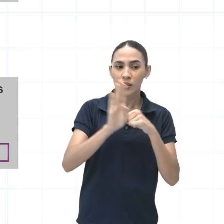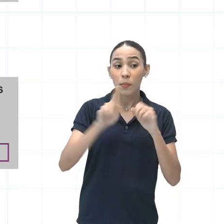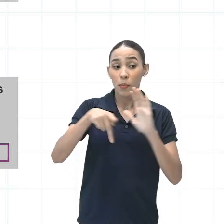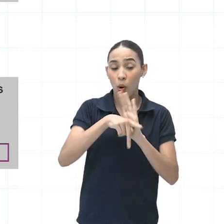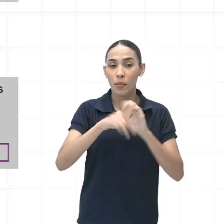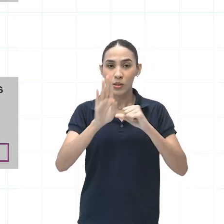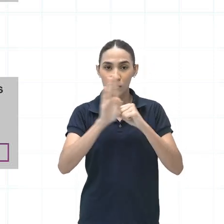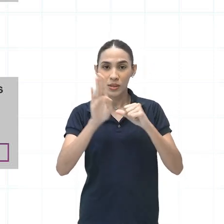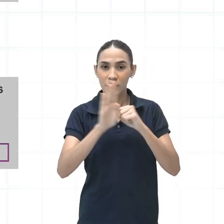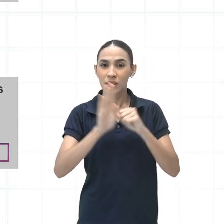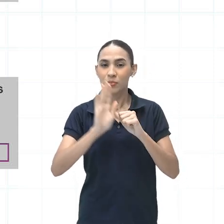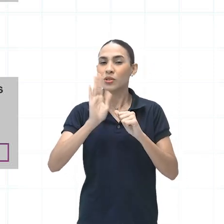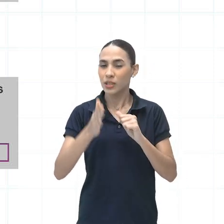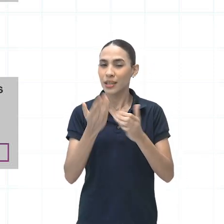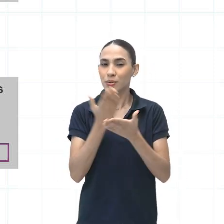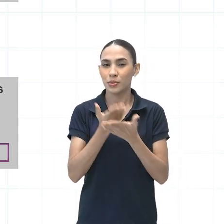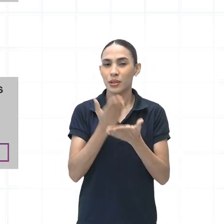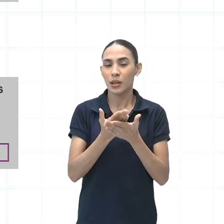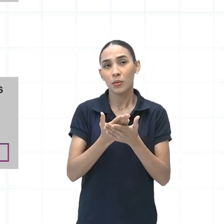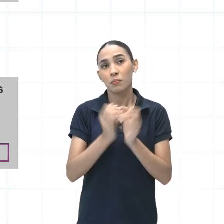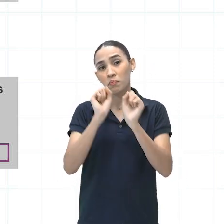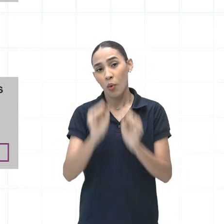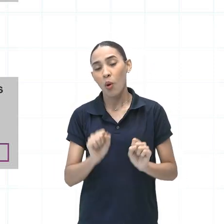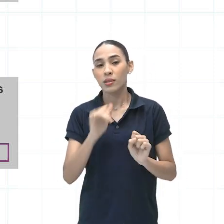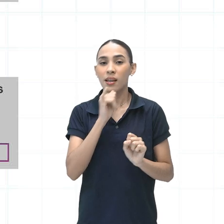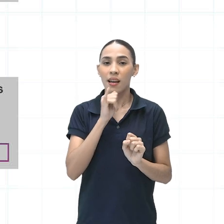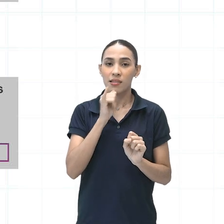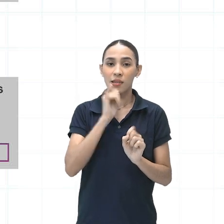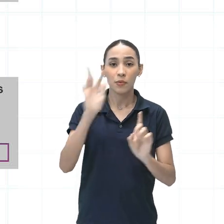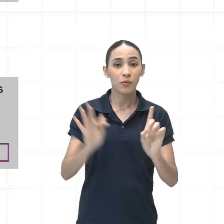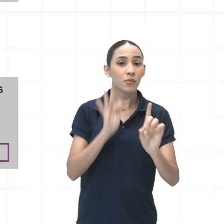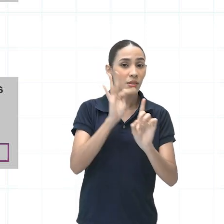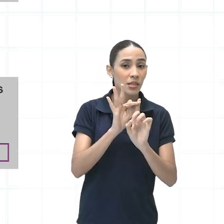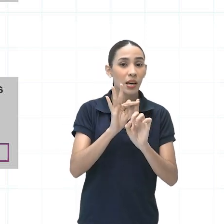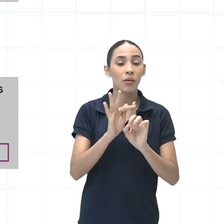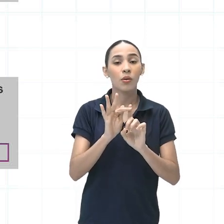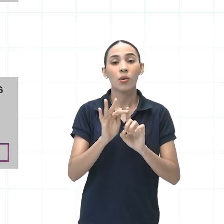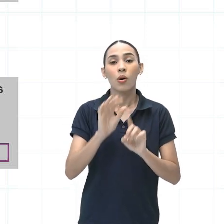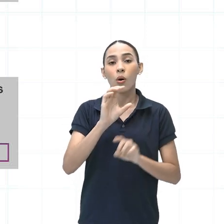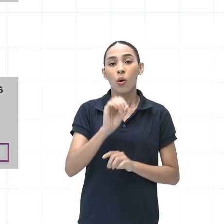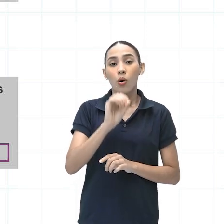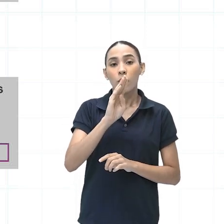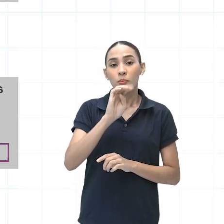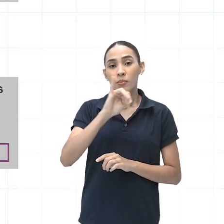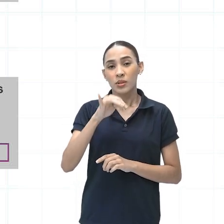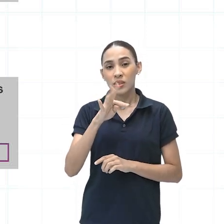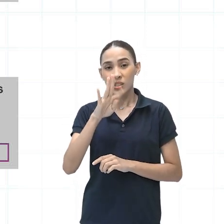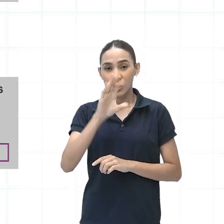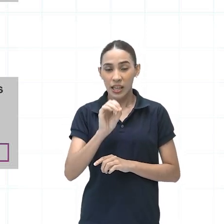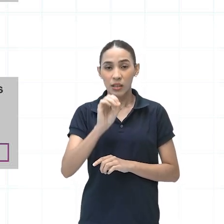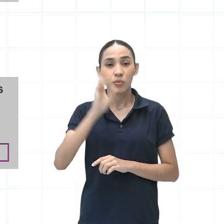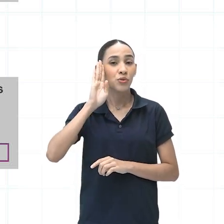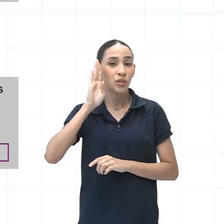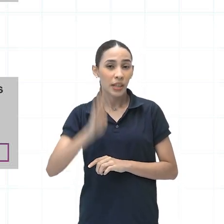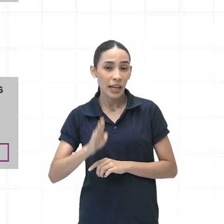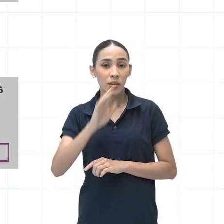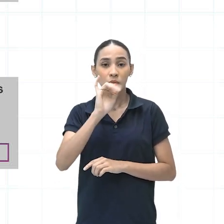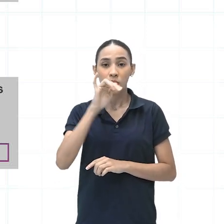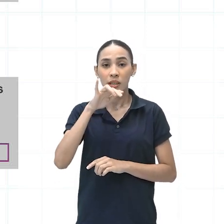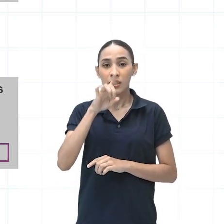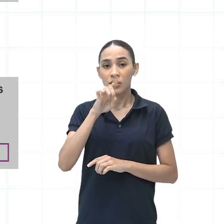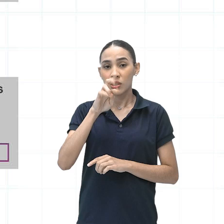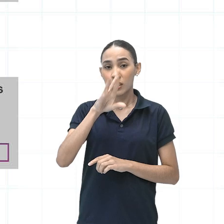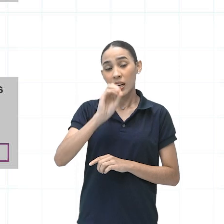já falou sobre isso aqui, né? Ela pode ser uma função de objeto direto, objeto indireto, de complemento nominal, que